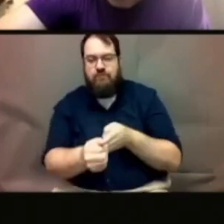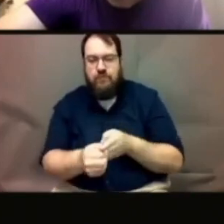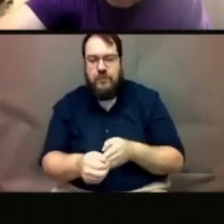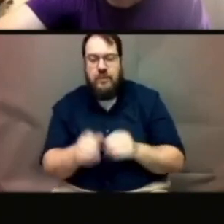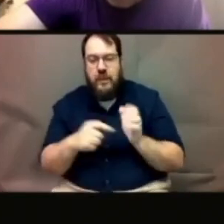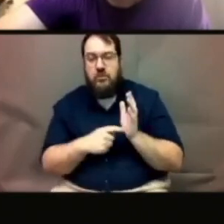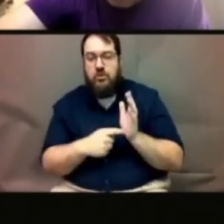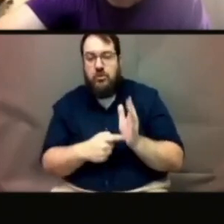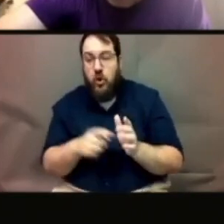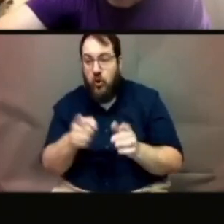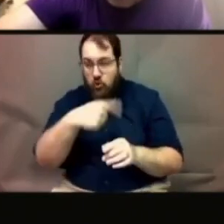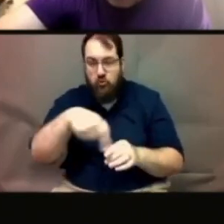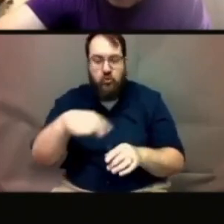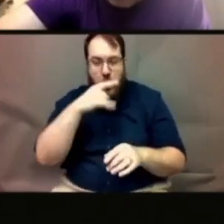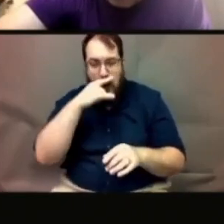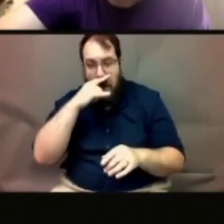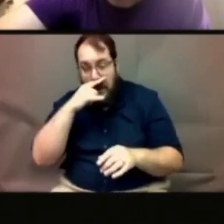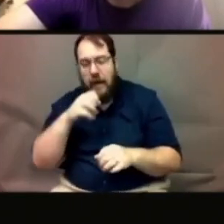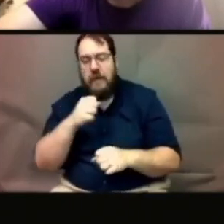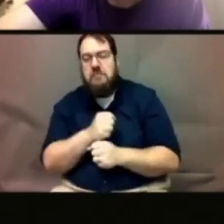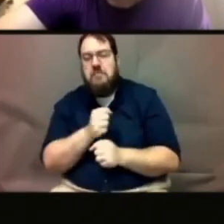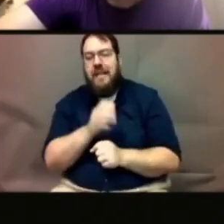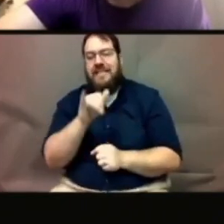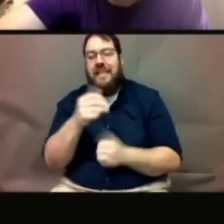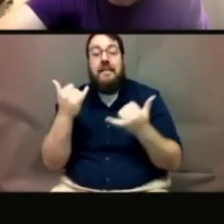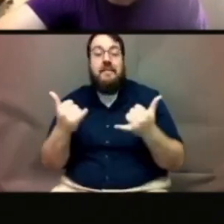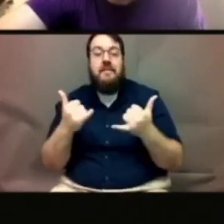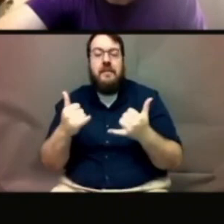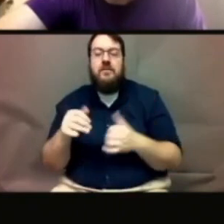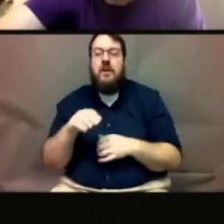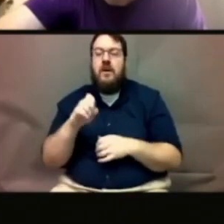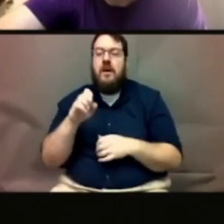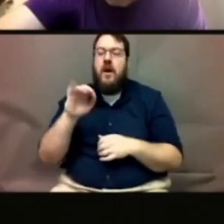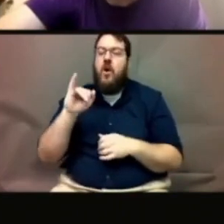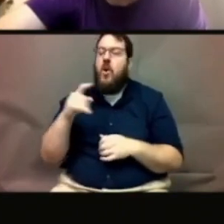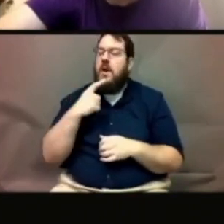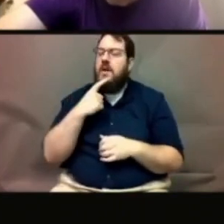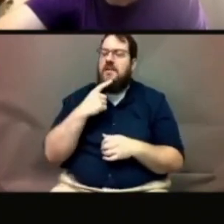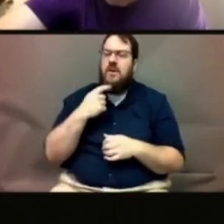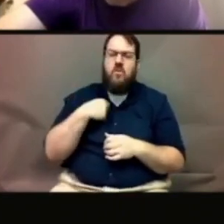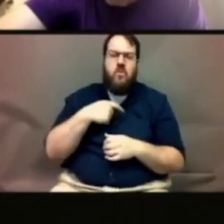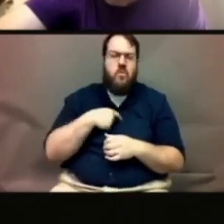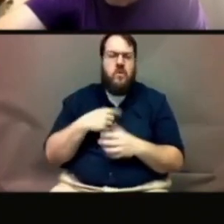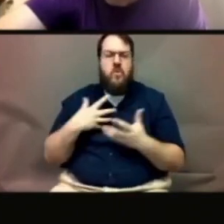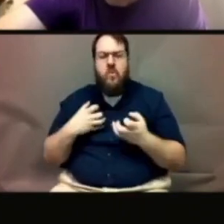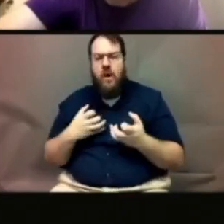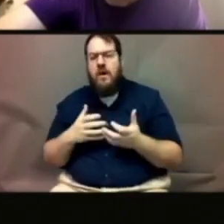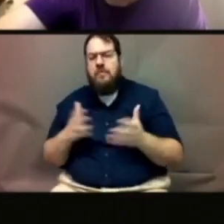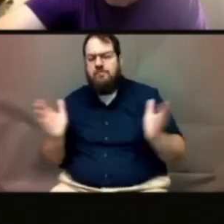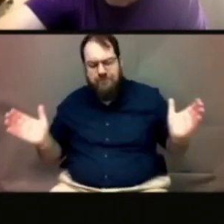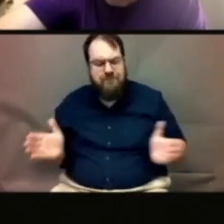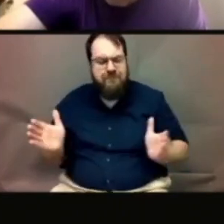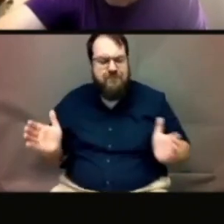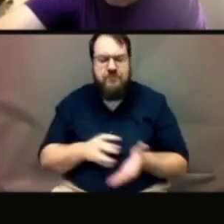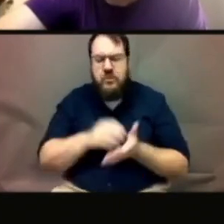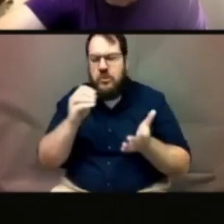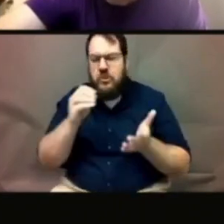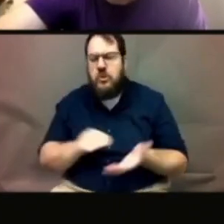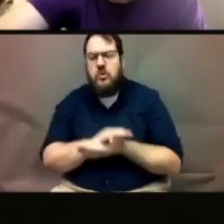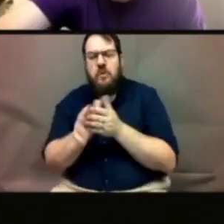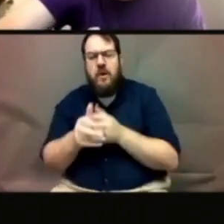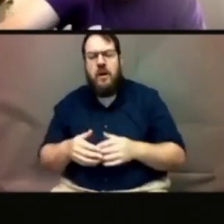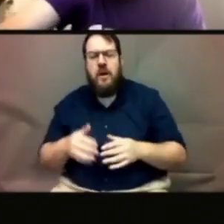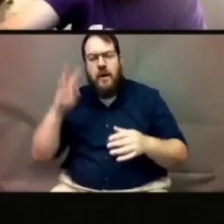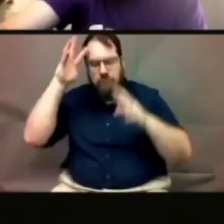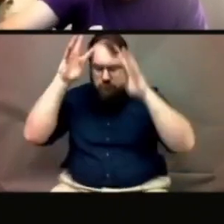todos você fala para os seus alunos olha só a criançada nós vamos fazer isso aqui hoje e olha só nós acreditamos